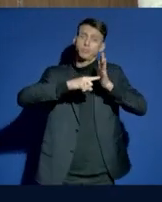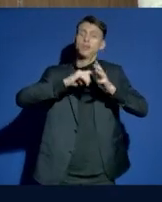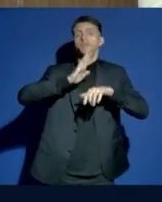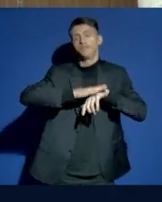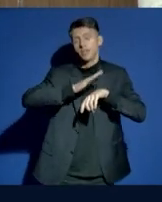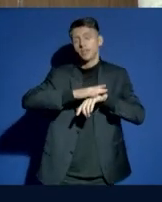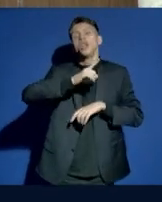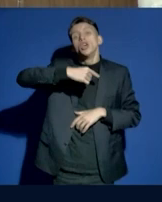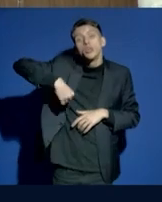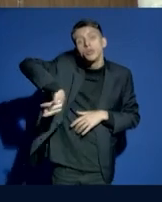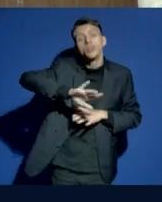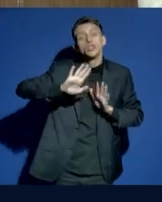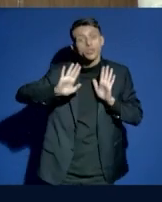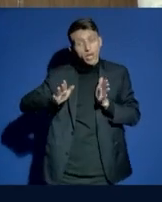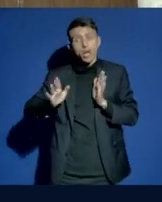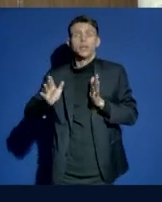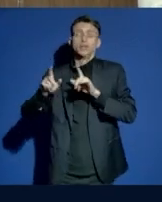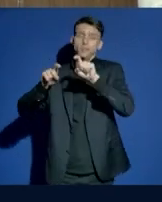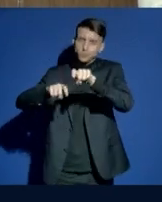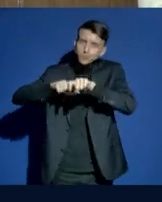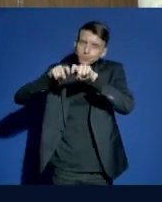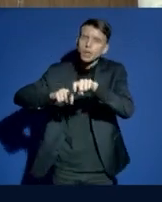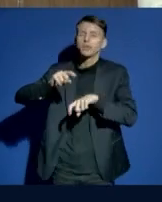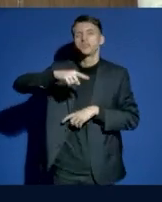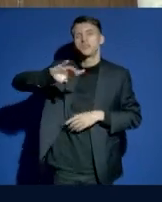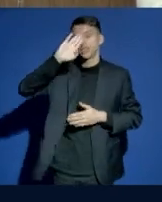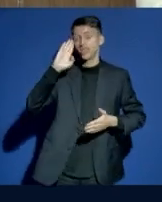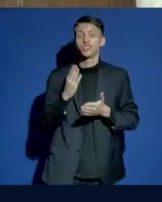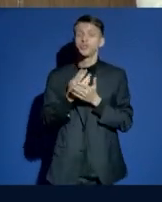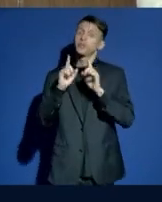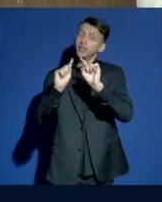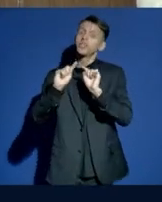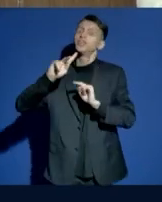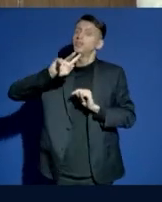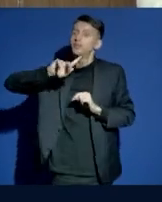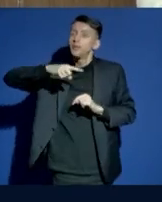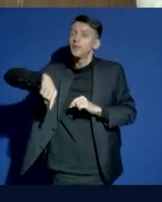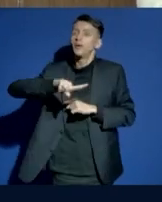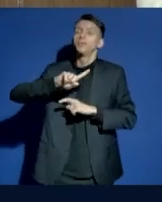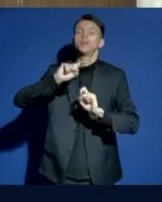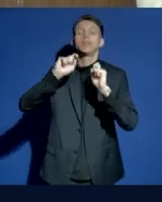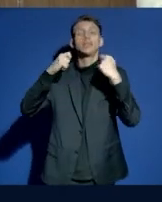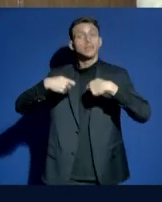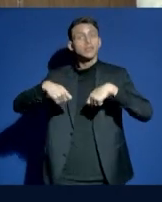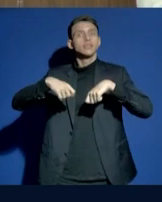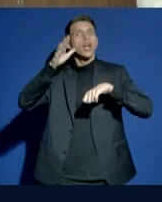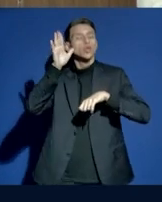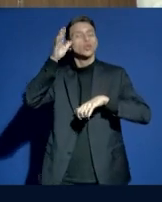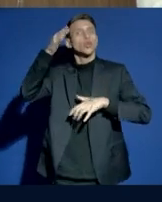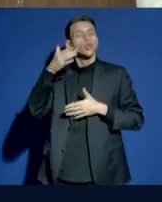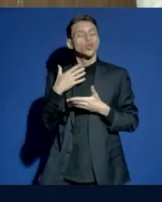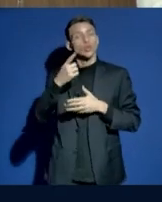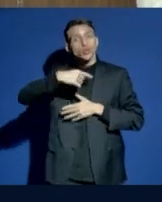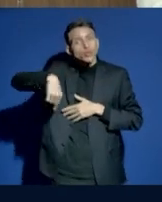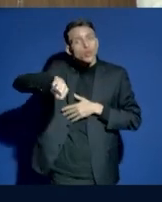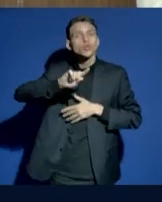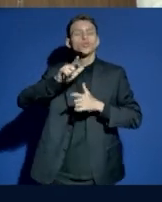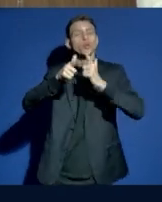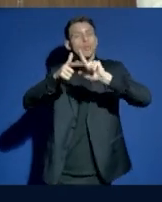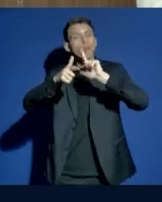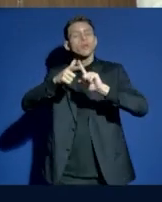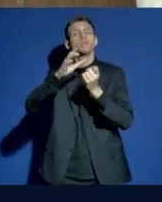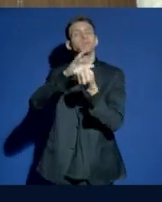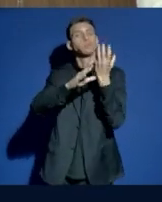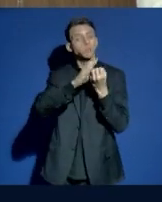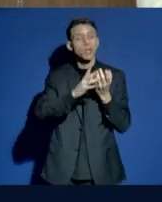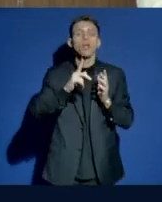um braço agronômico muito forte que nós acreditamos que nós temos que trazer soluções para aquilo que a gente precisa entender muito